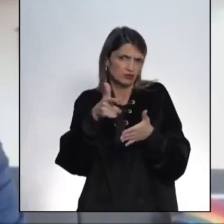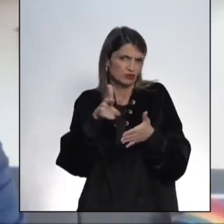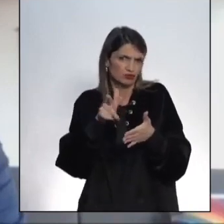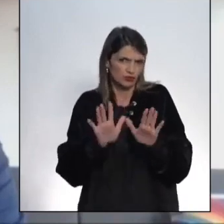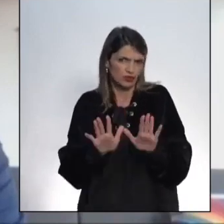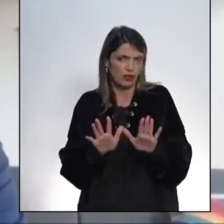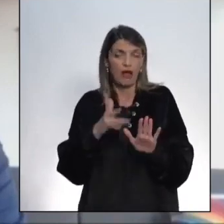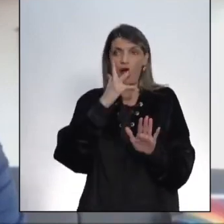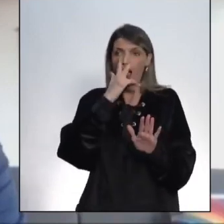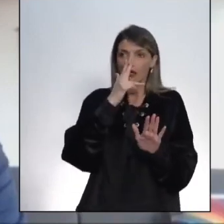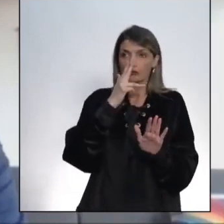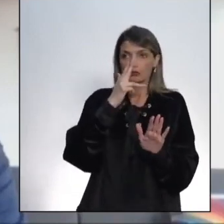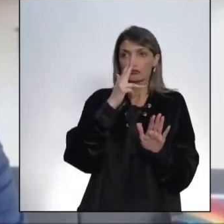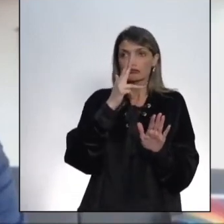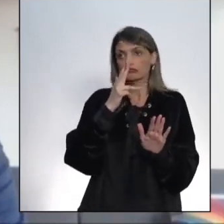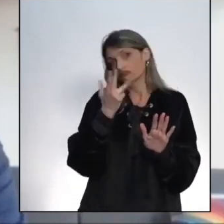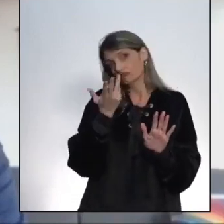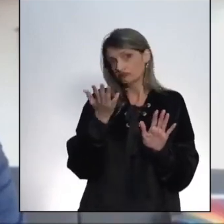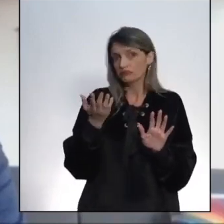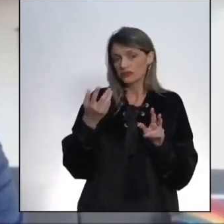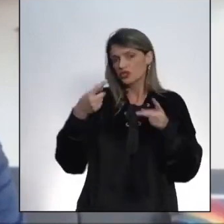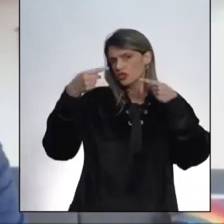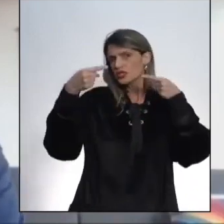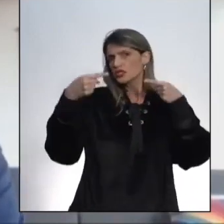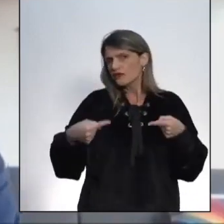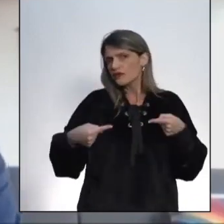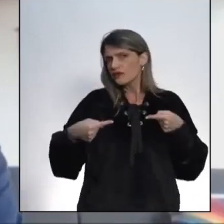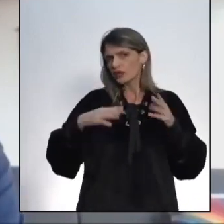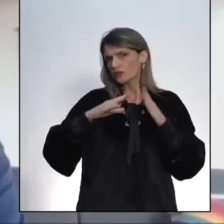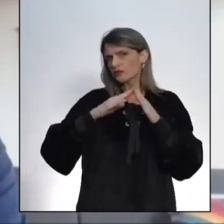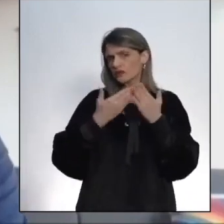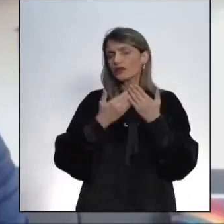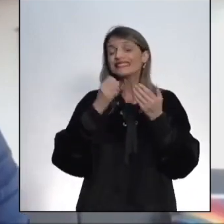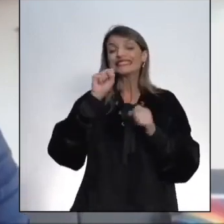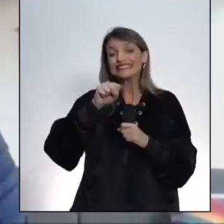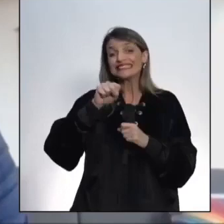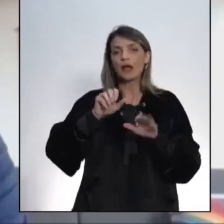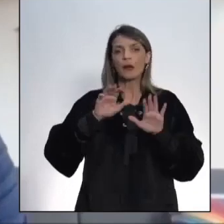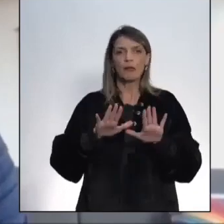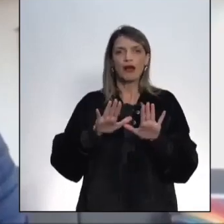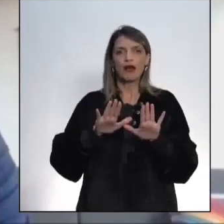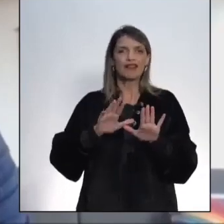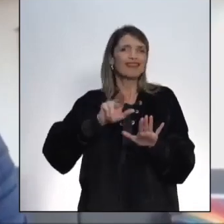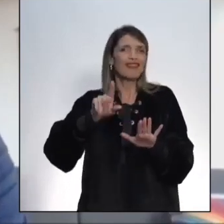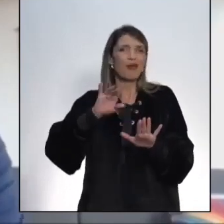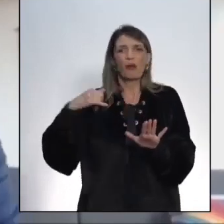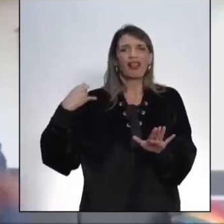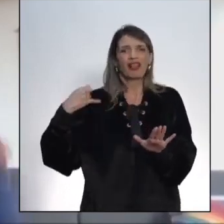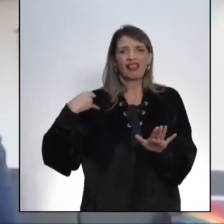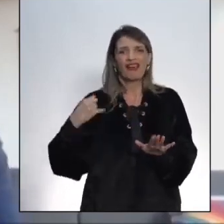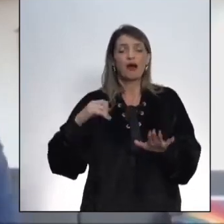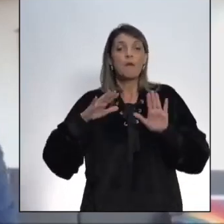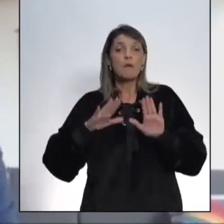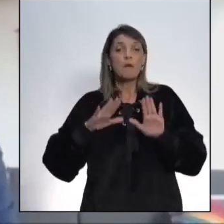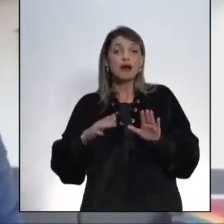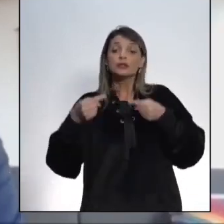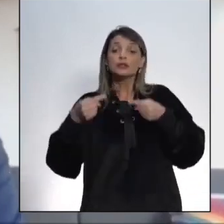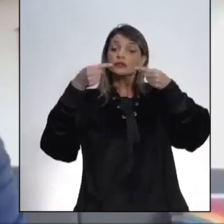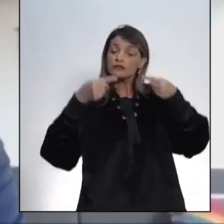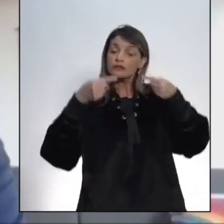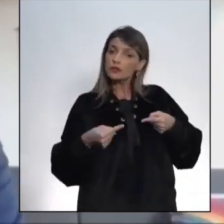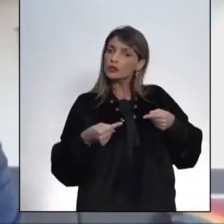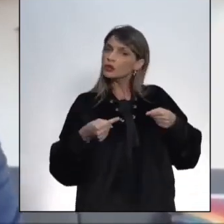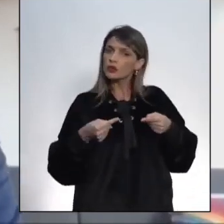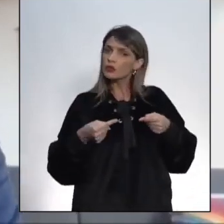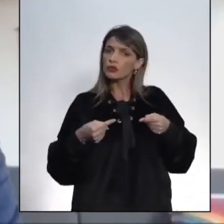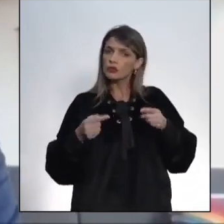tem, sim, um desafio institucional, mas que não passa pela idade das pessoas. Acho que passa por um desafio da instituição,